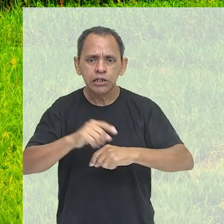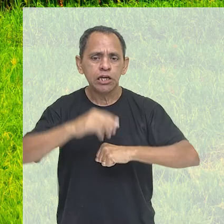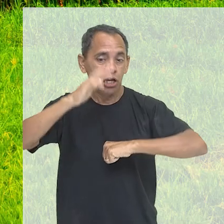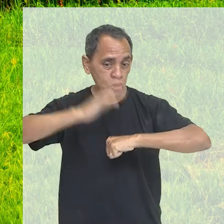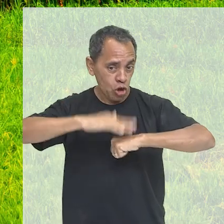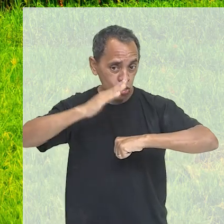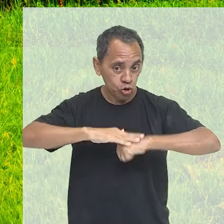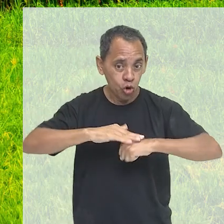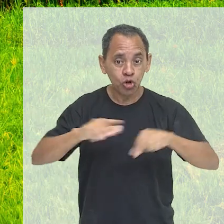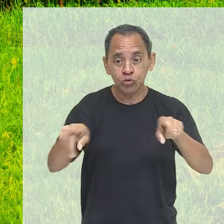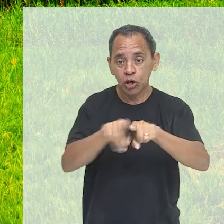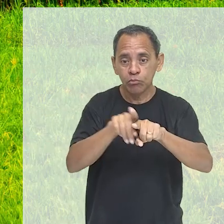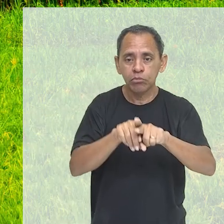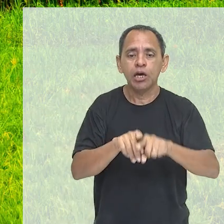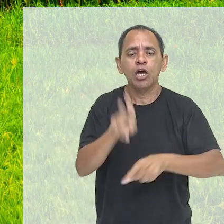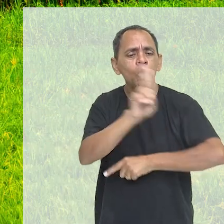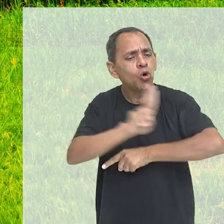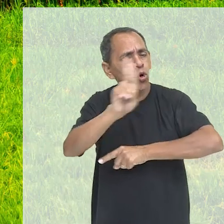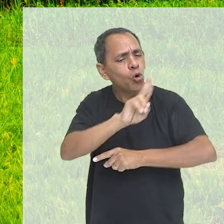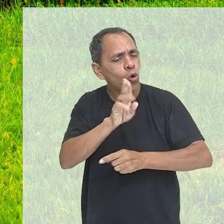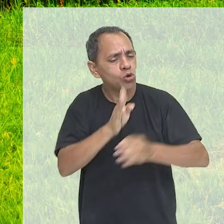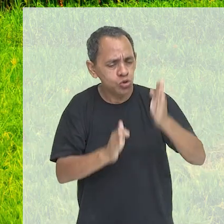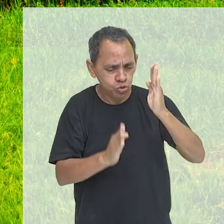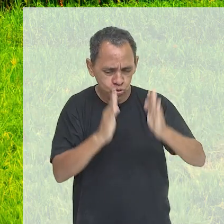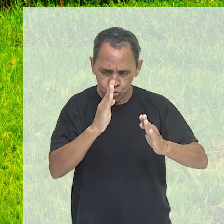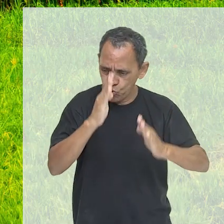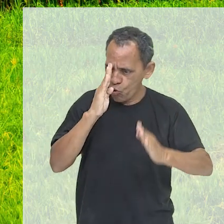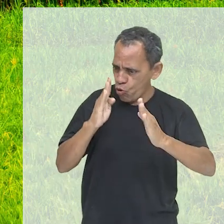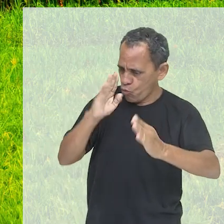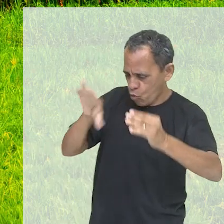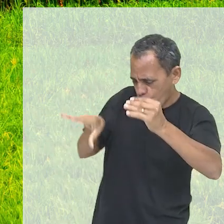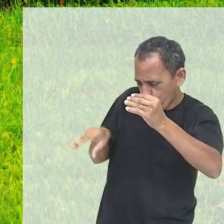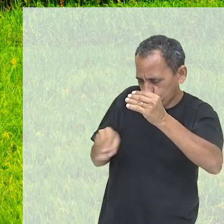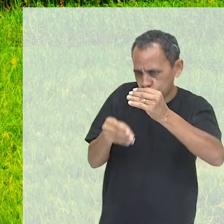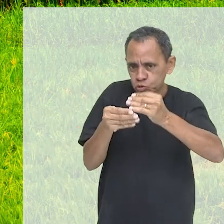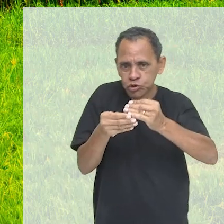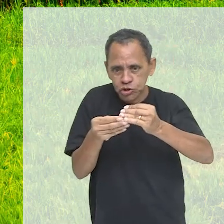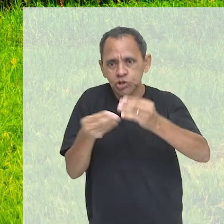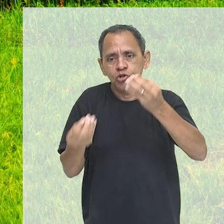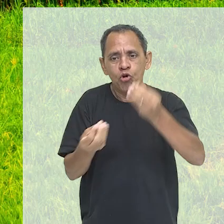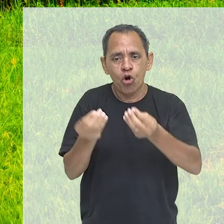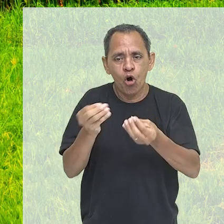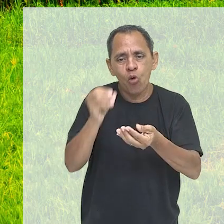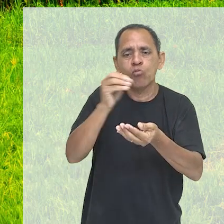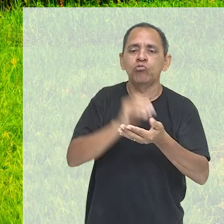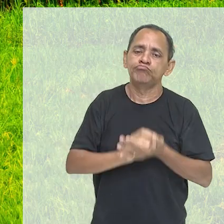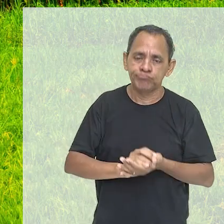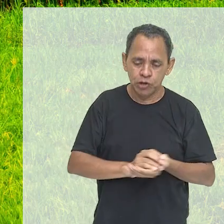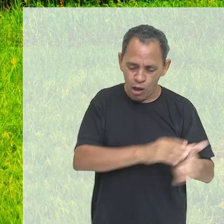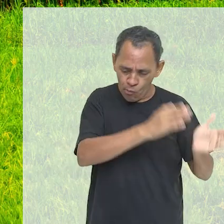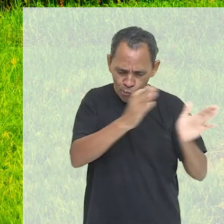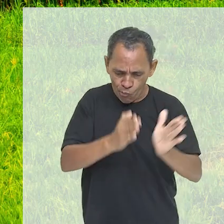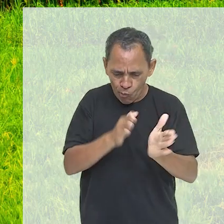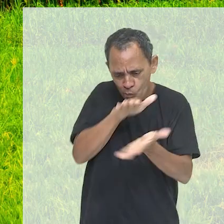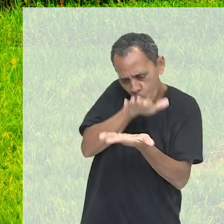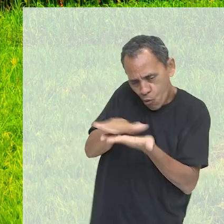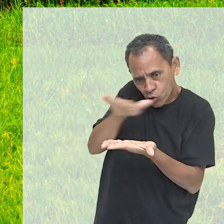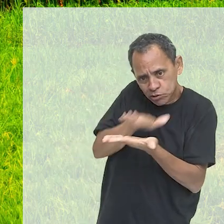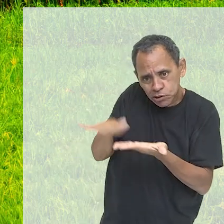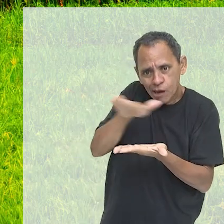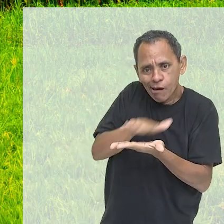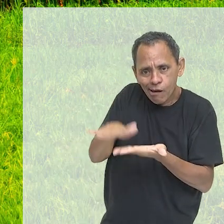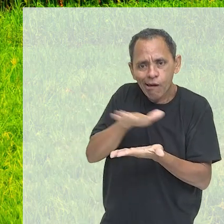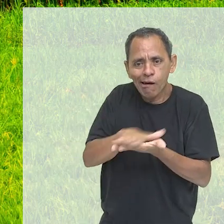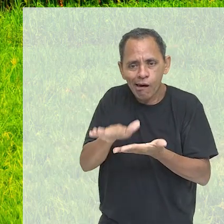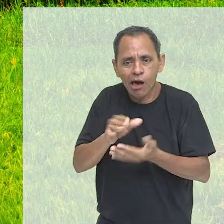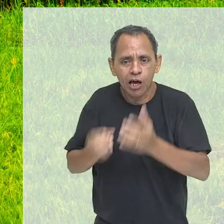automatizadas e também a utilização de robôs, eles foram introduzidos, né, em linhas ali de montagem e nas